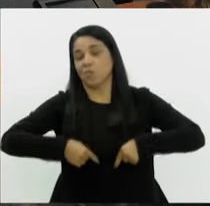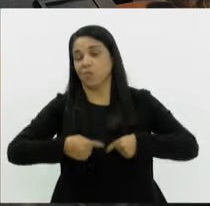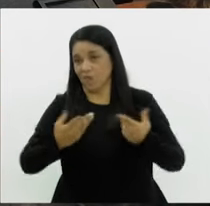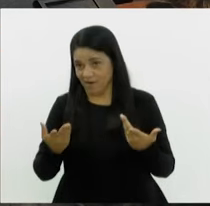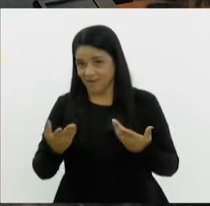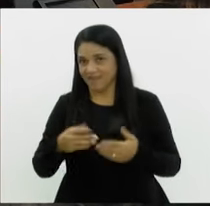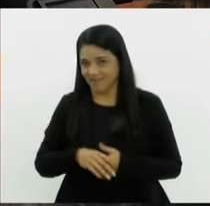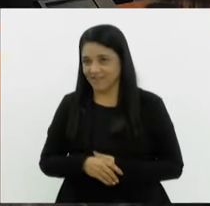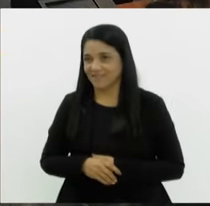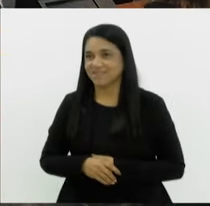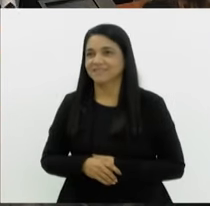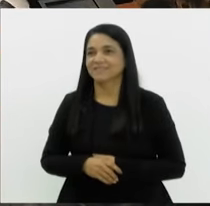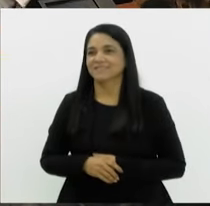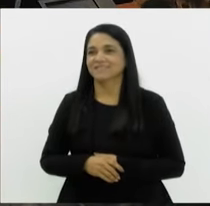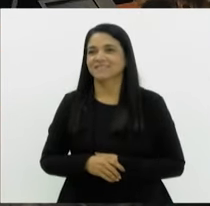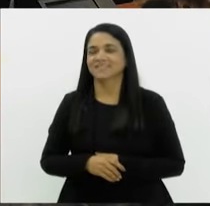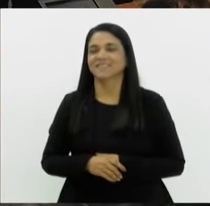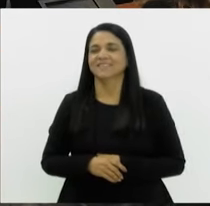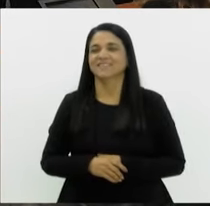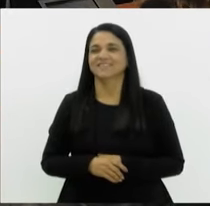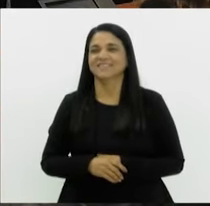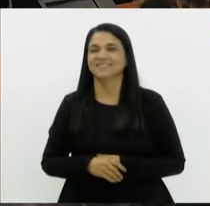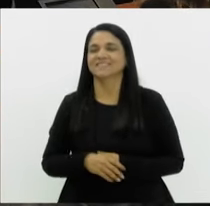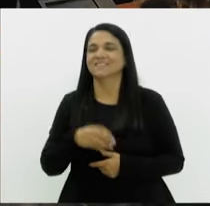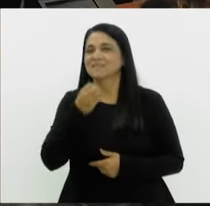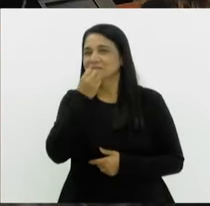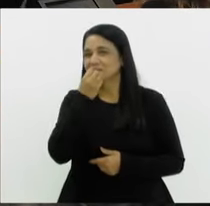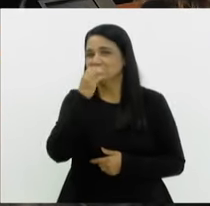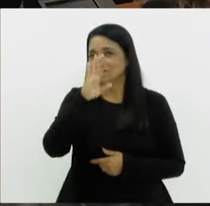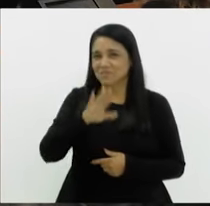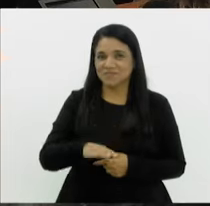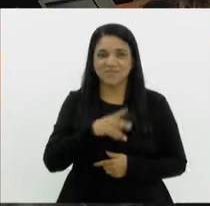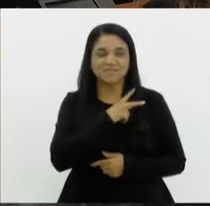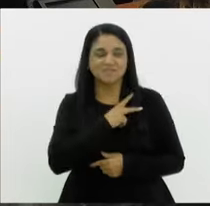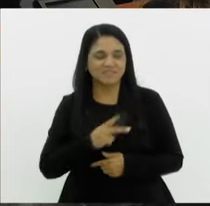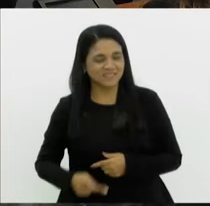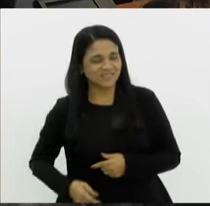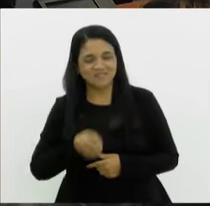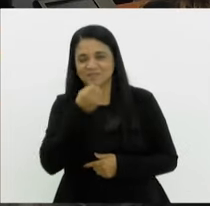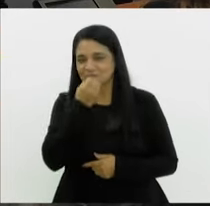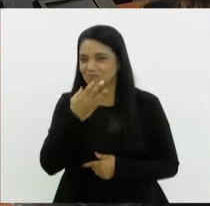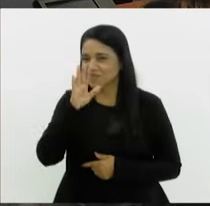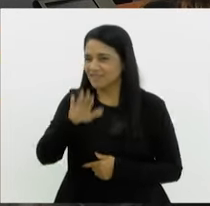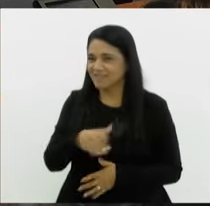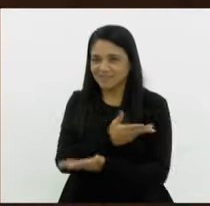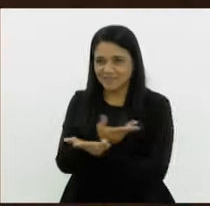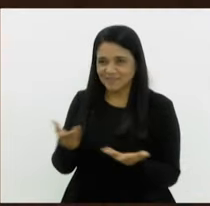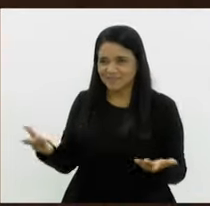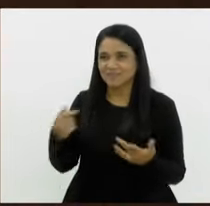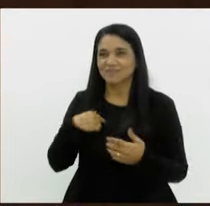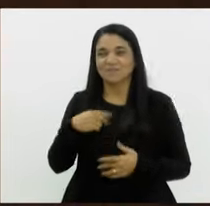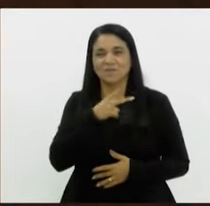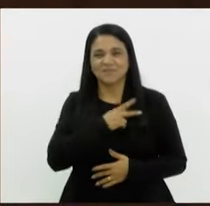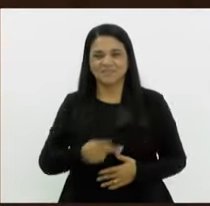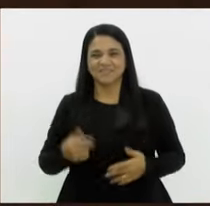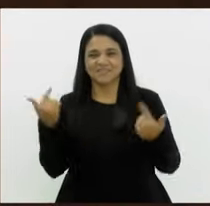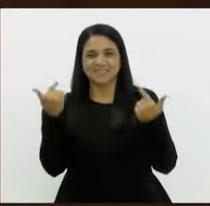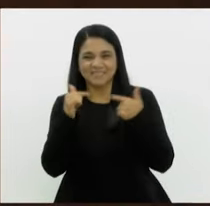Dê motivo, me dê motivo, por favor. Boa tarde, presidente, boa tarde a todos. Presidente, a gente está rindo,